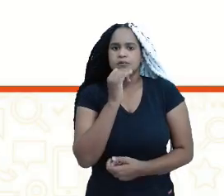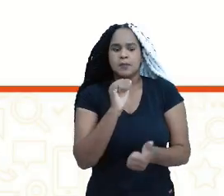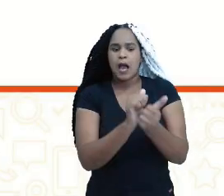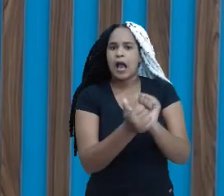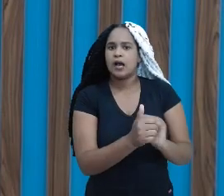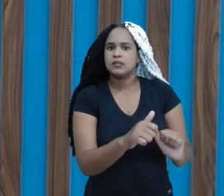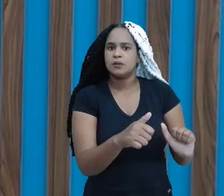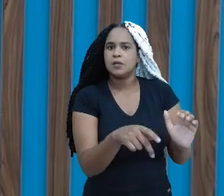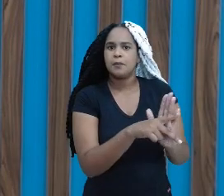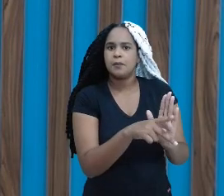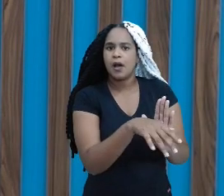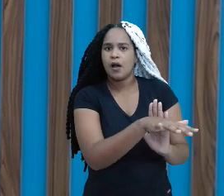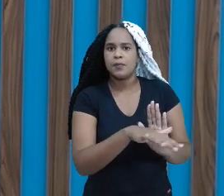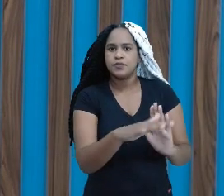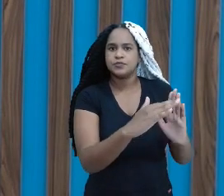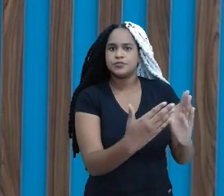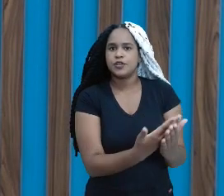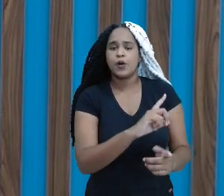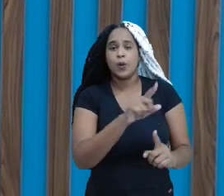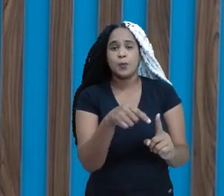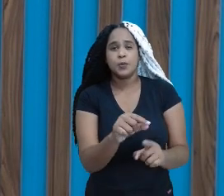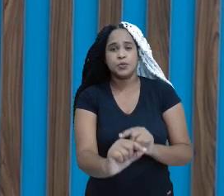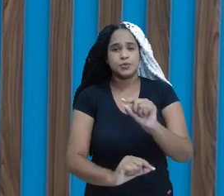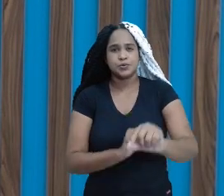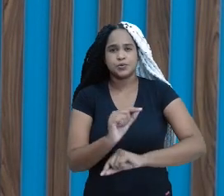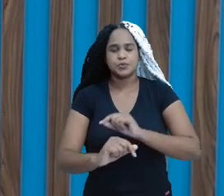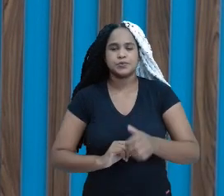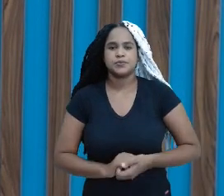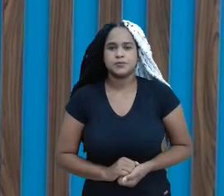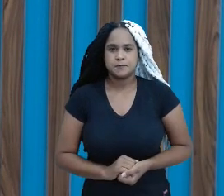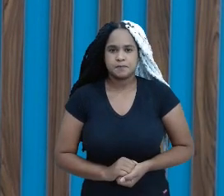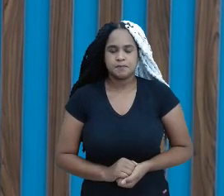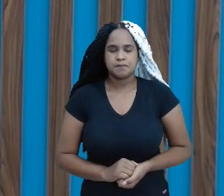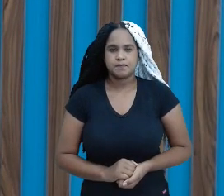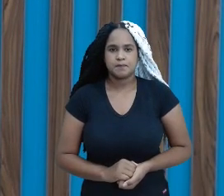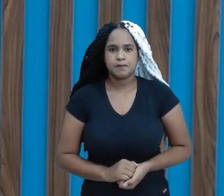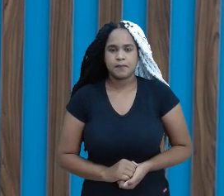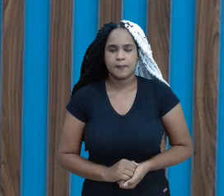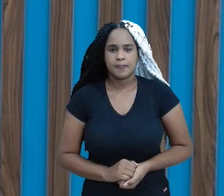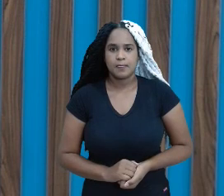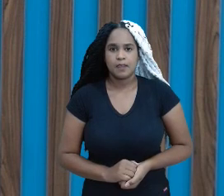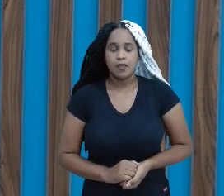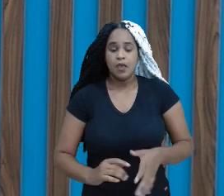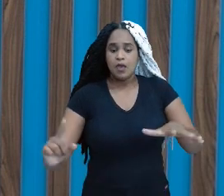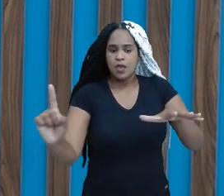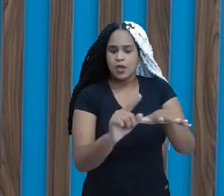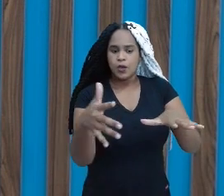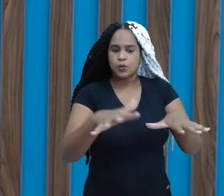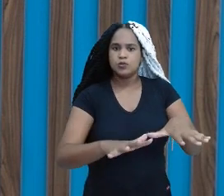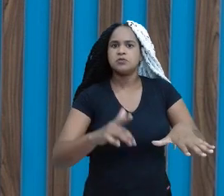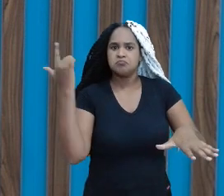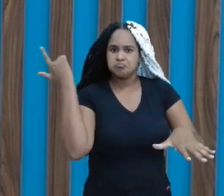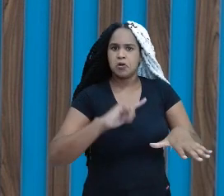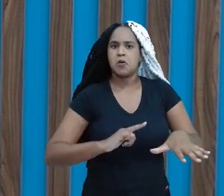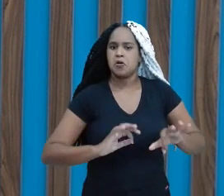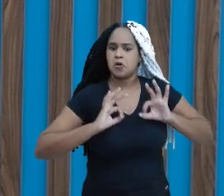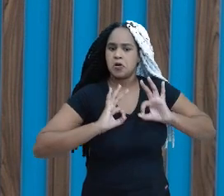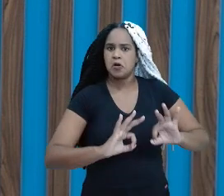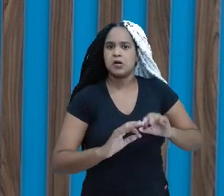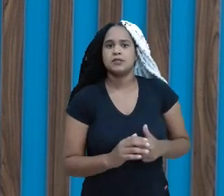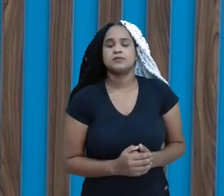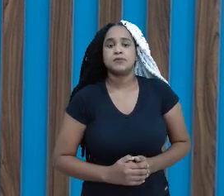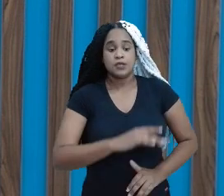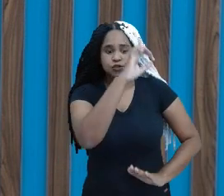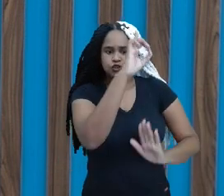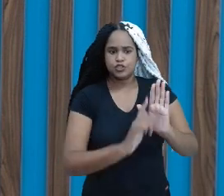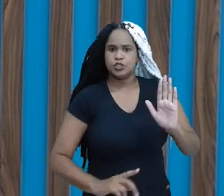adequação e adaptação, para que ele possa perceber que o processo de inclusão está acontecendo, né? Que o